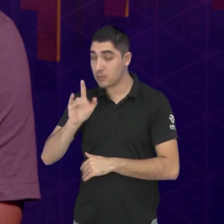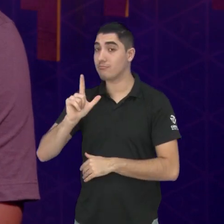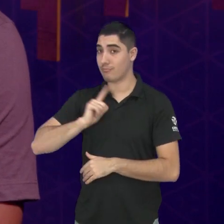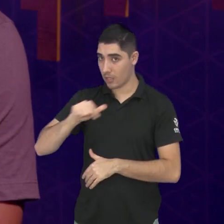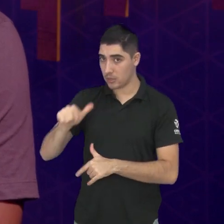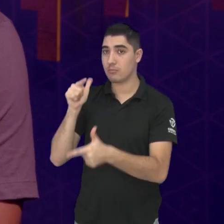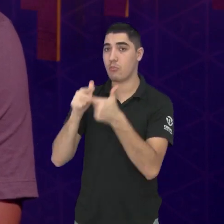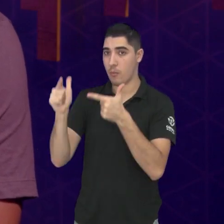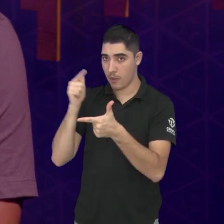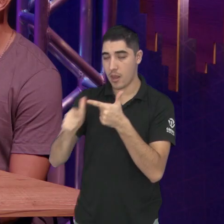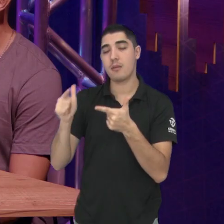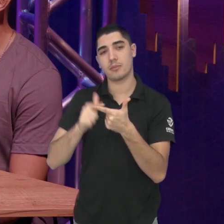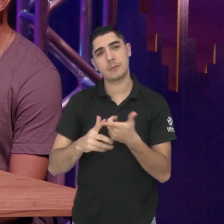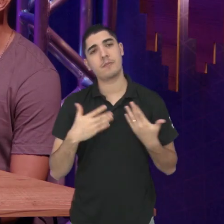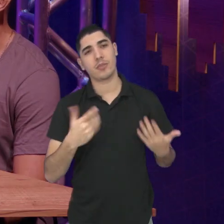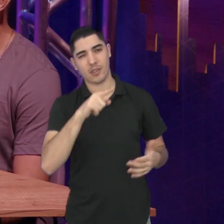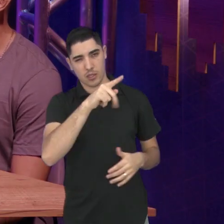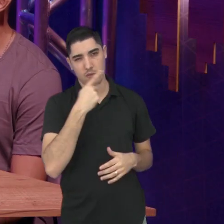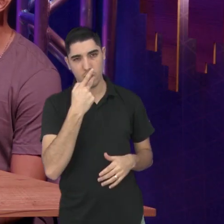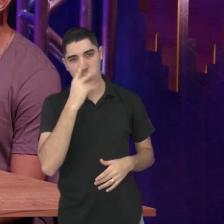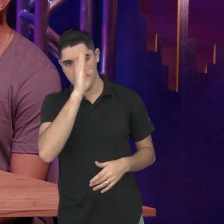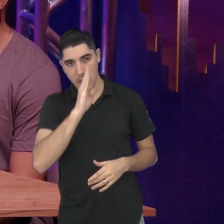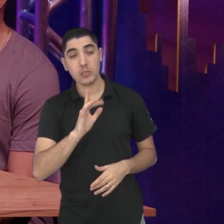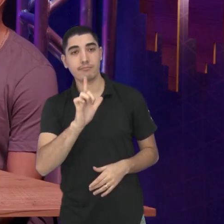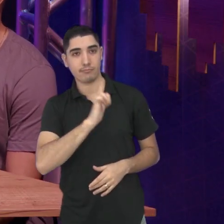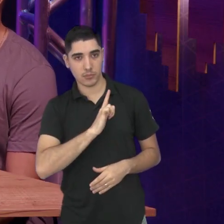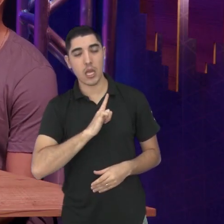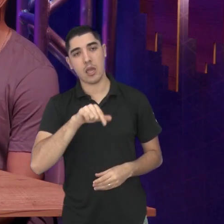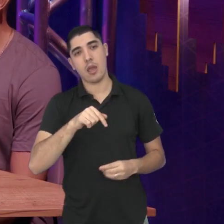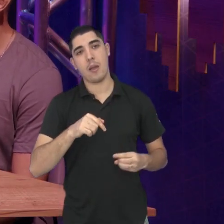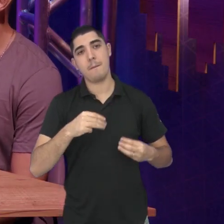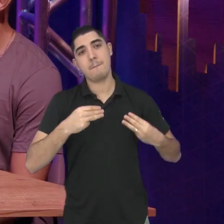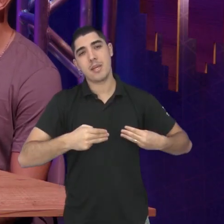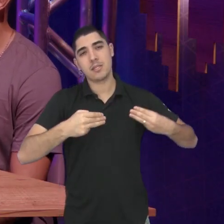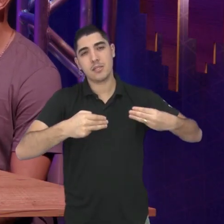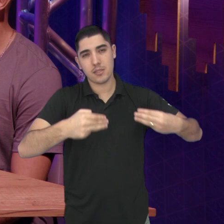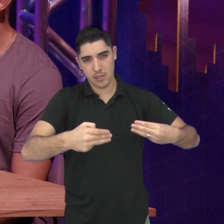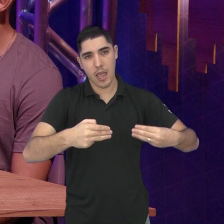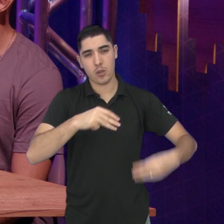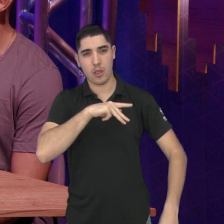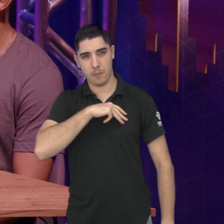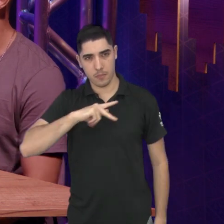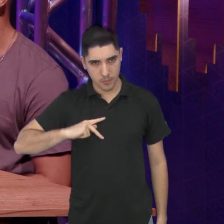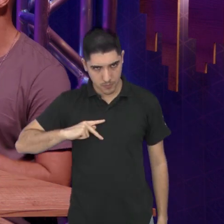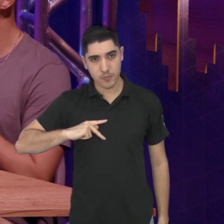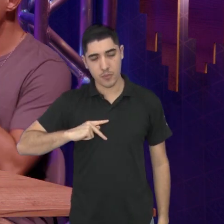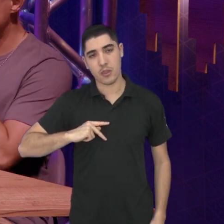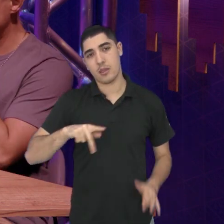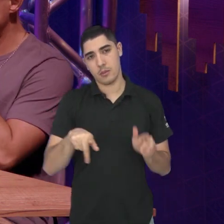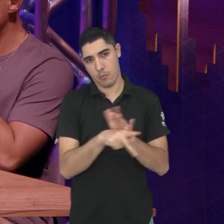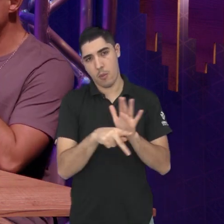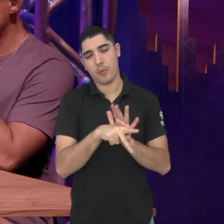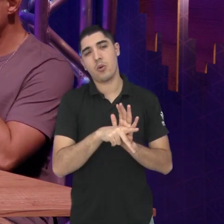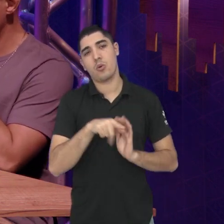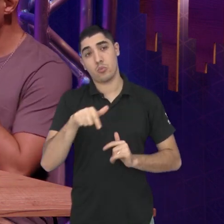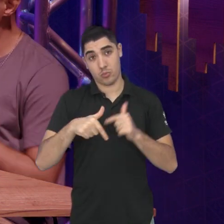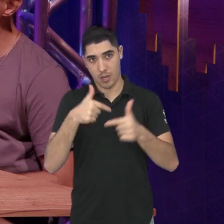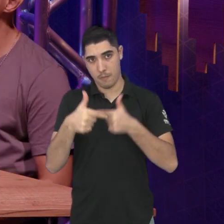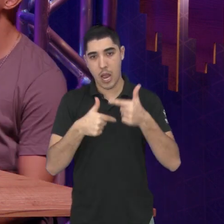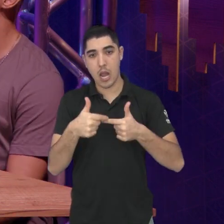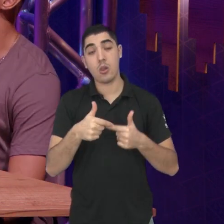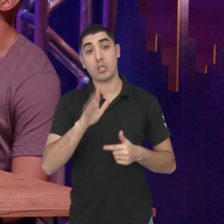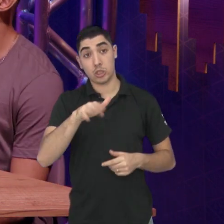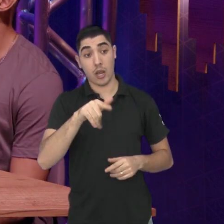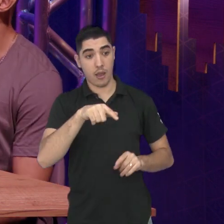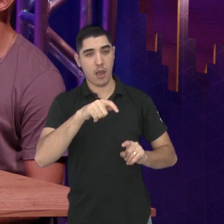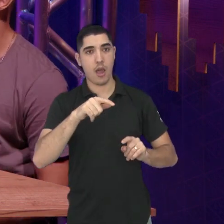também. Uhum. E falando no Brasil, a gente tem alguns dados do Ministério Público do Trabalho referente ao primeiro trimestre